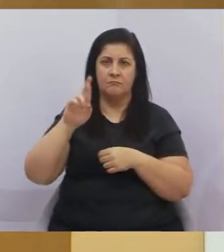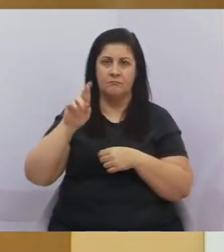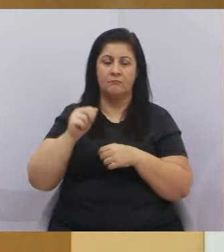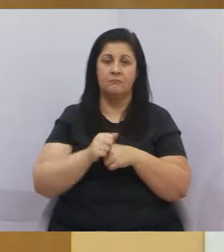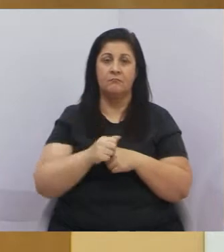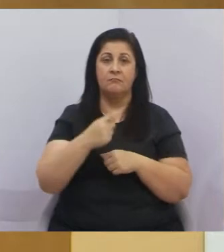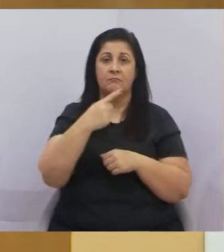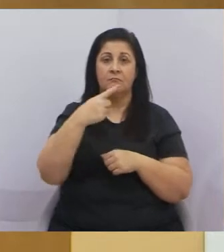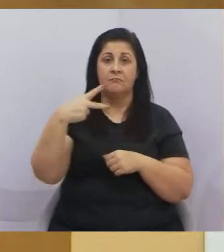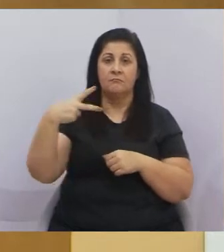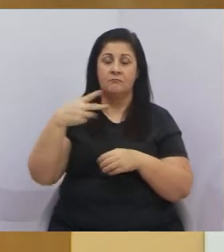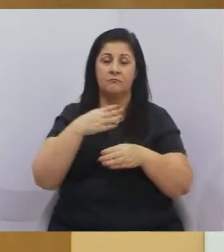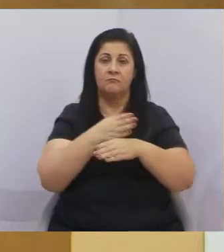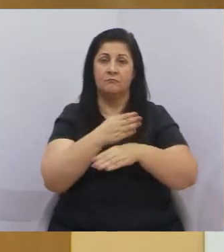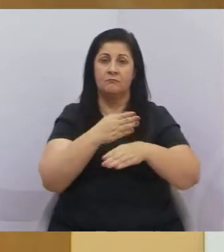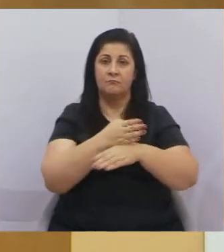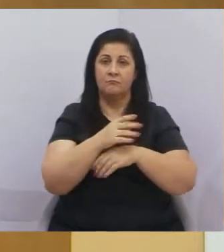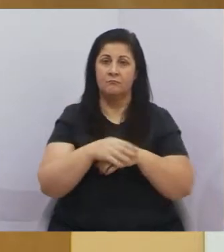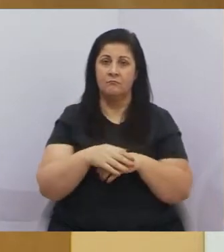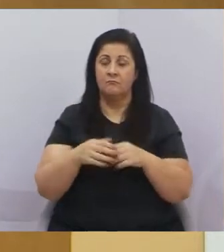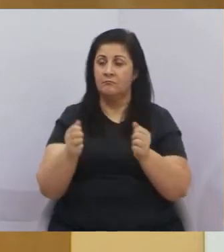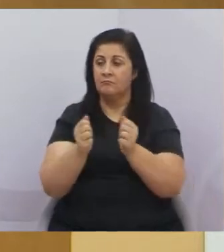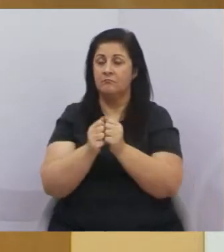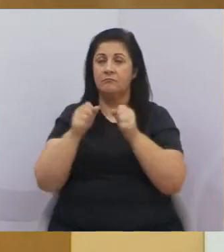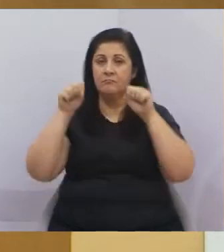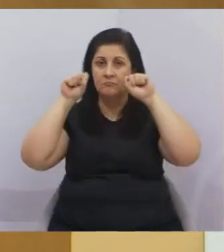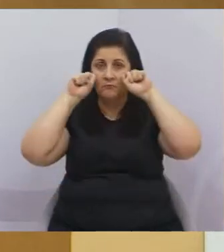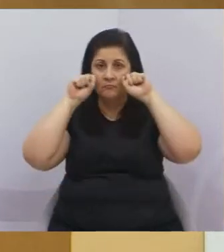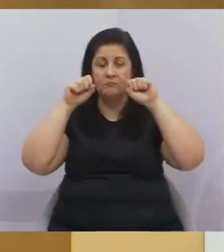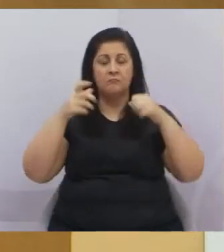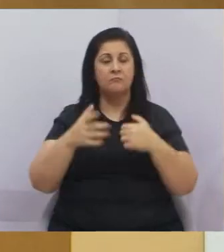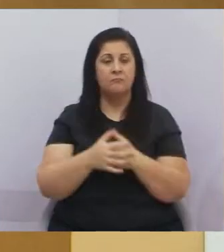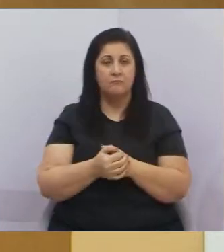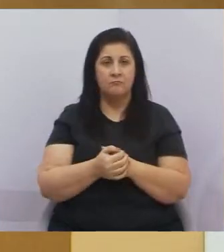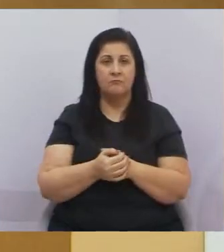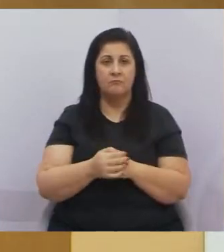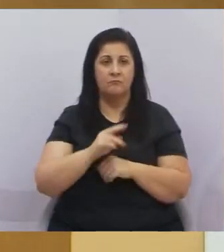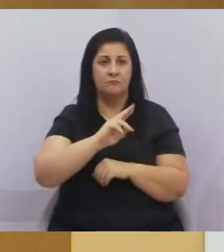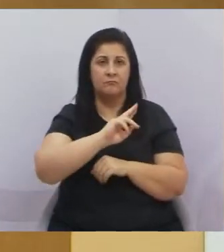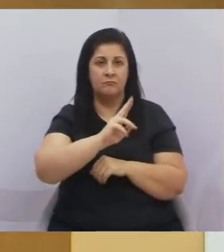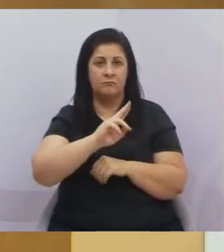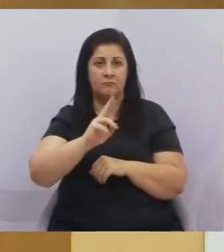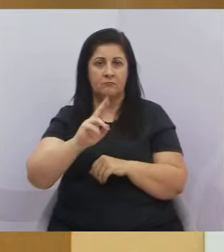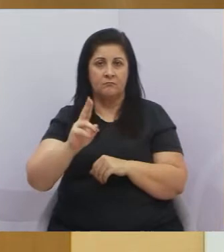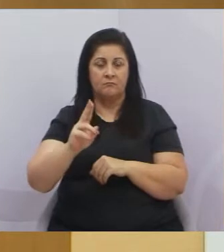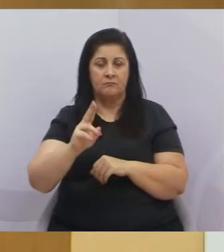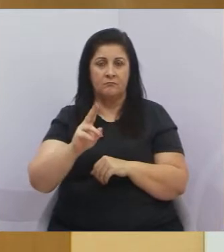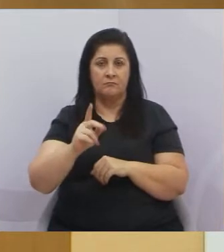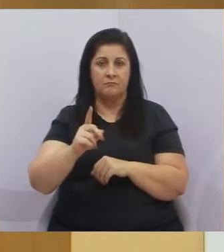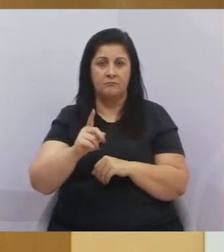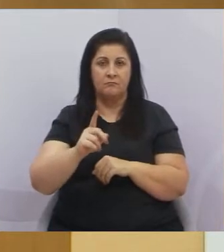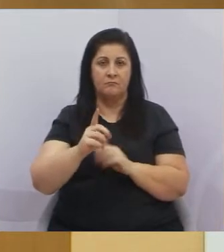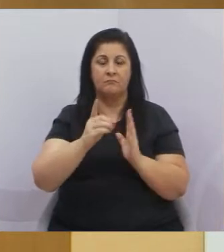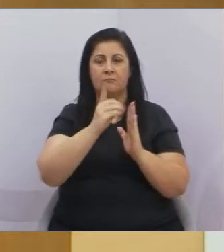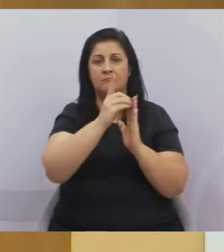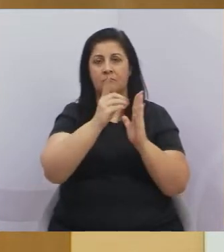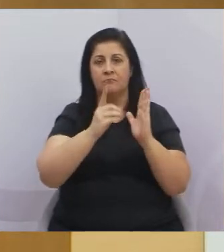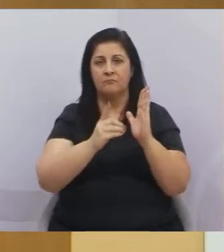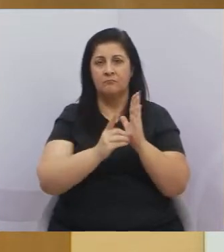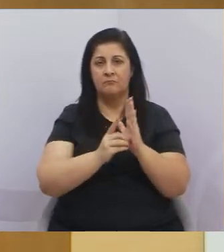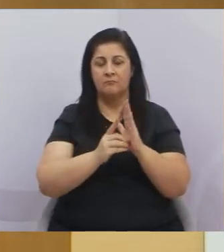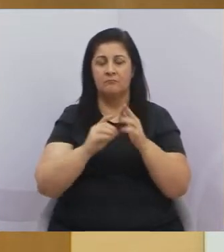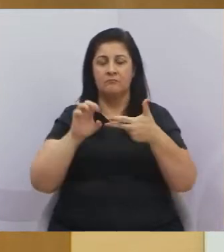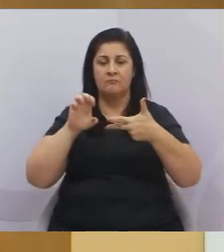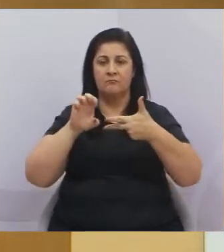membros e seus respectivos suplentes, os quais serão nomeados e empossados por meio do decreto do Poder Executivo, da